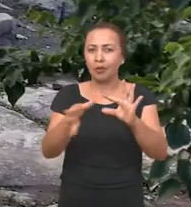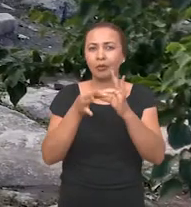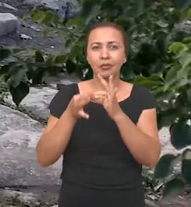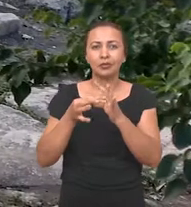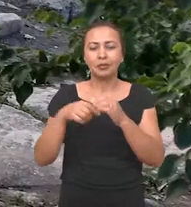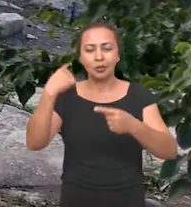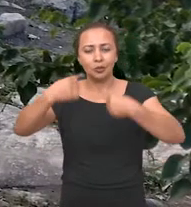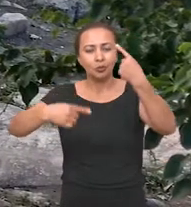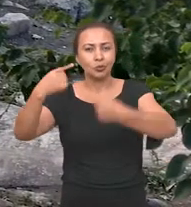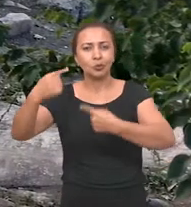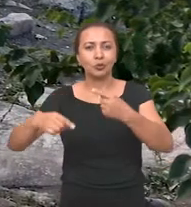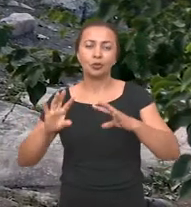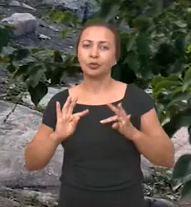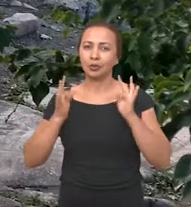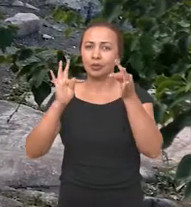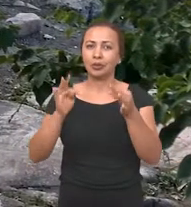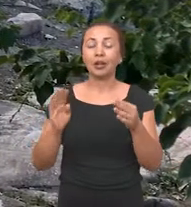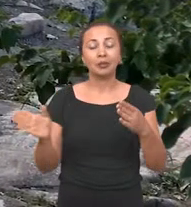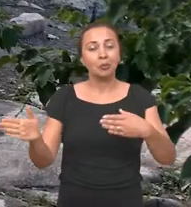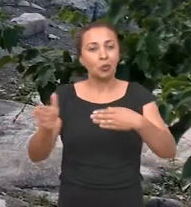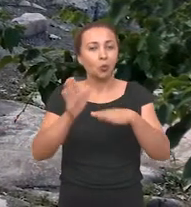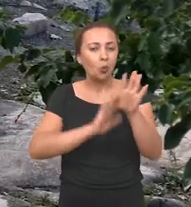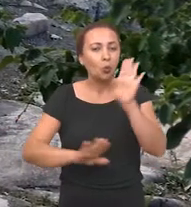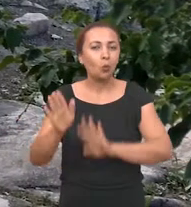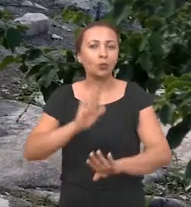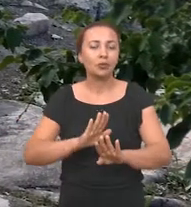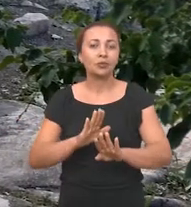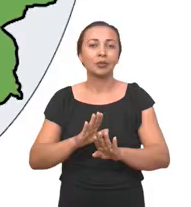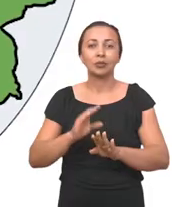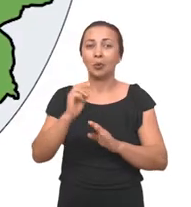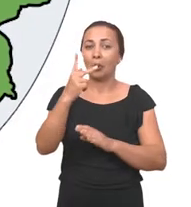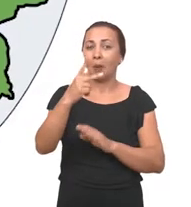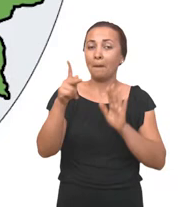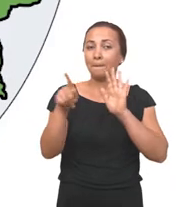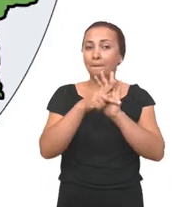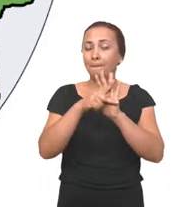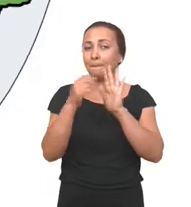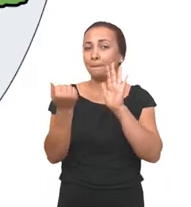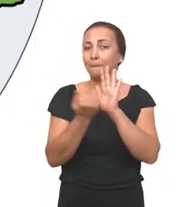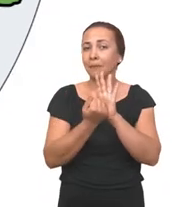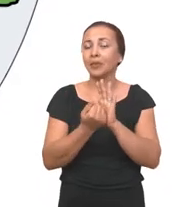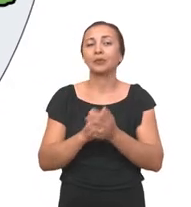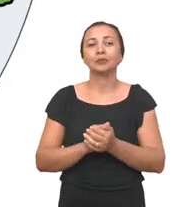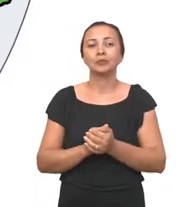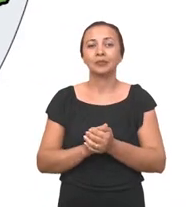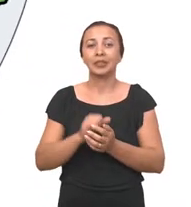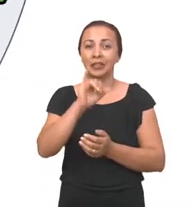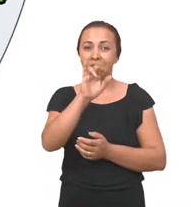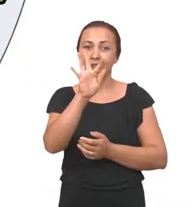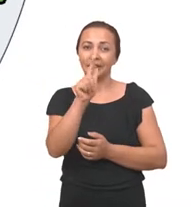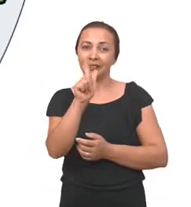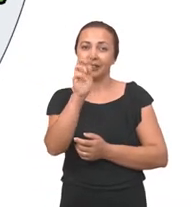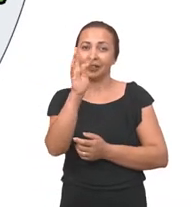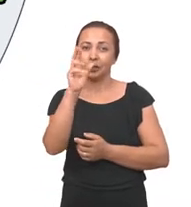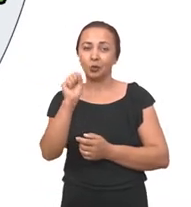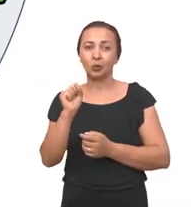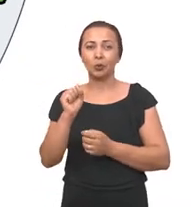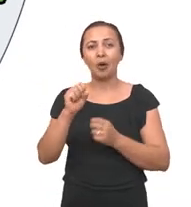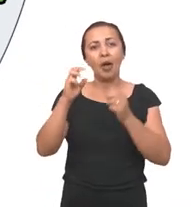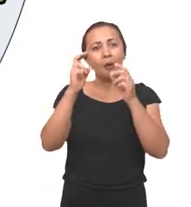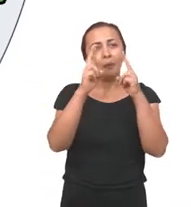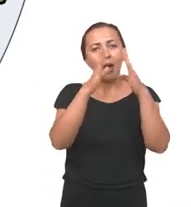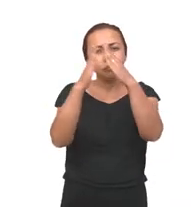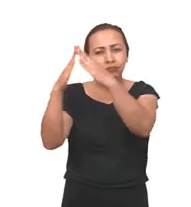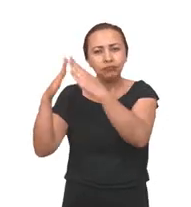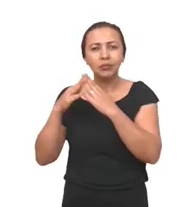essa discussão da assistência técnica com a discussão da preservação patrimonial. Igatu é uma vila, né, na Chapada Diamantina, um